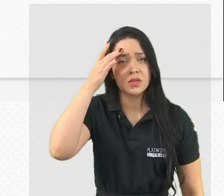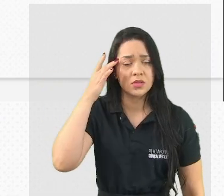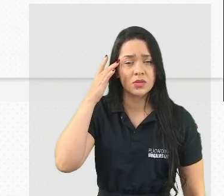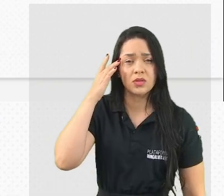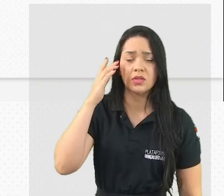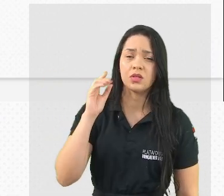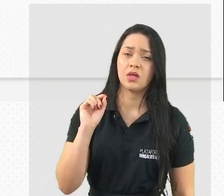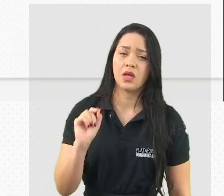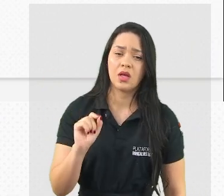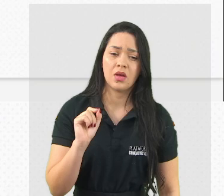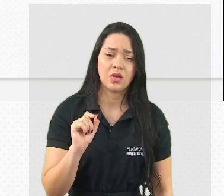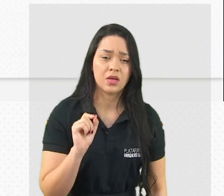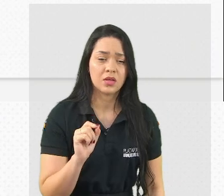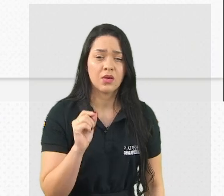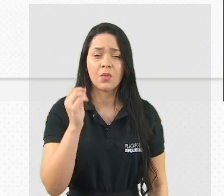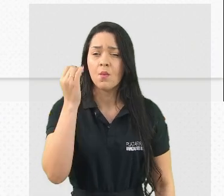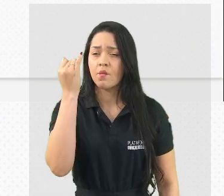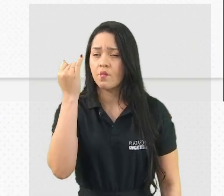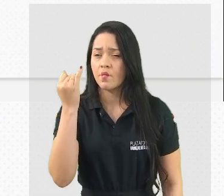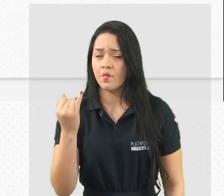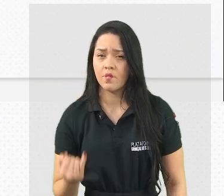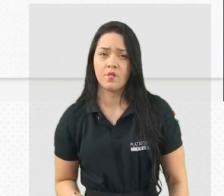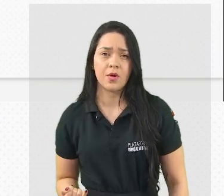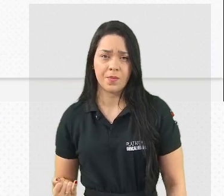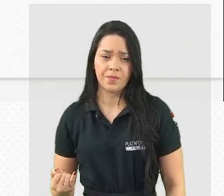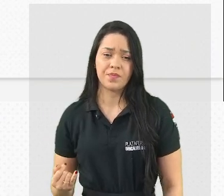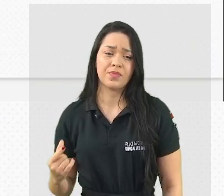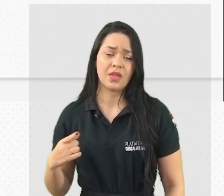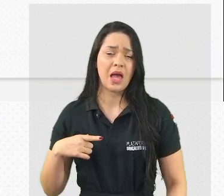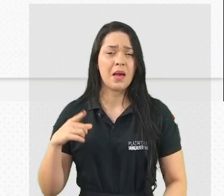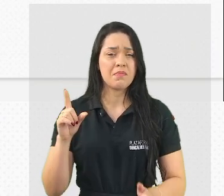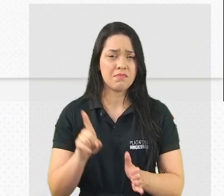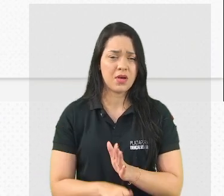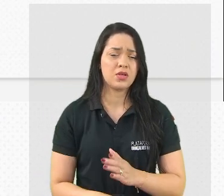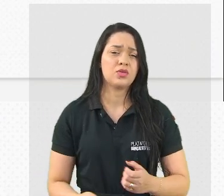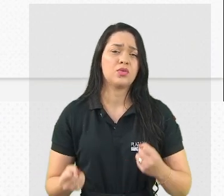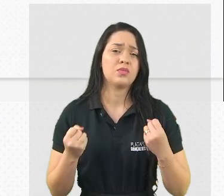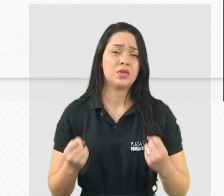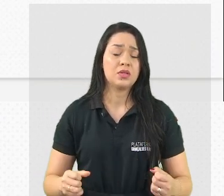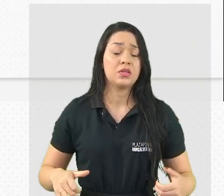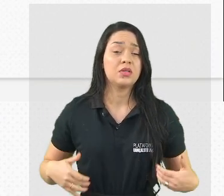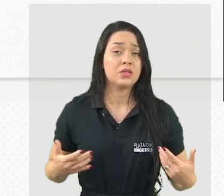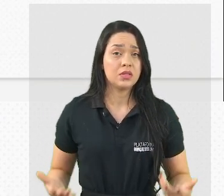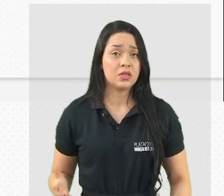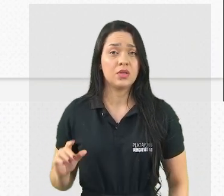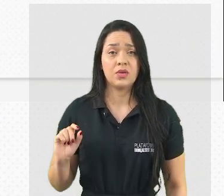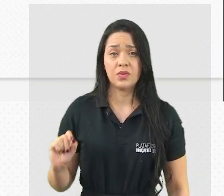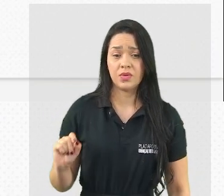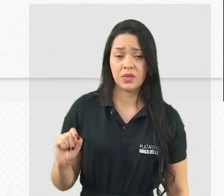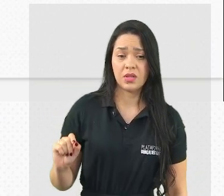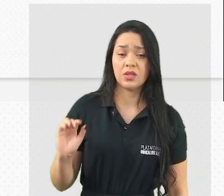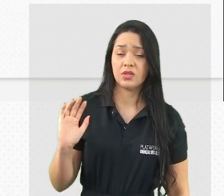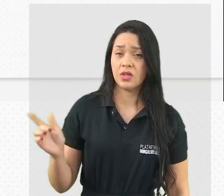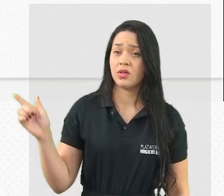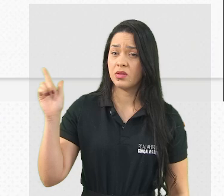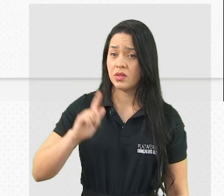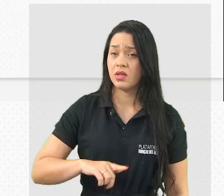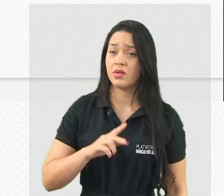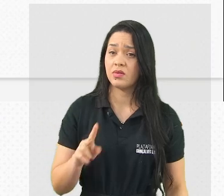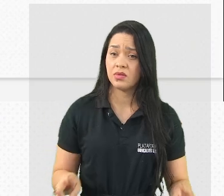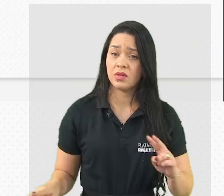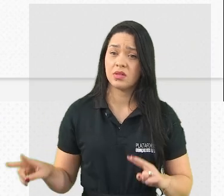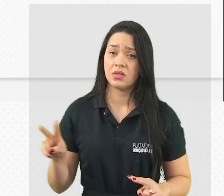são praticamente ali esqueléticas, muito abaixo do peso. Então, nestes casos, a gente já consegue